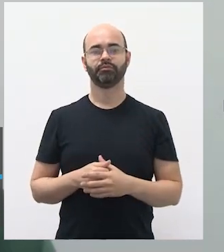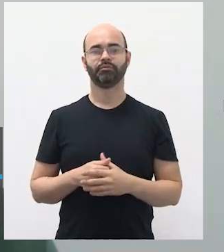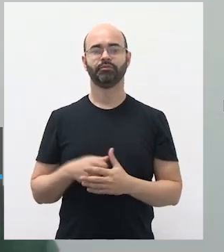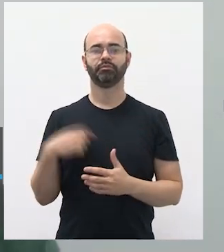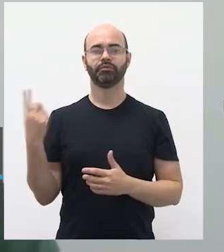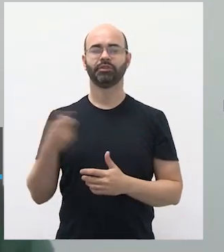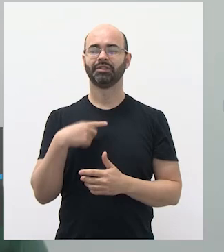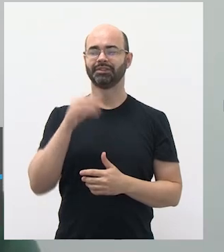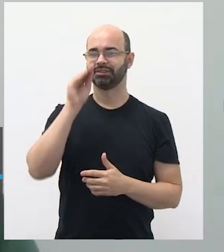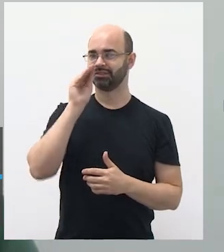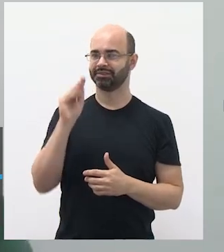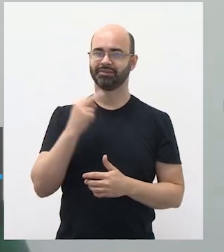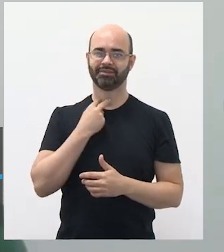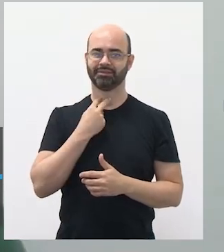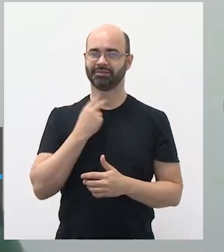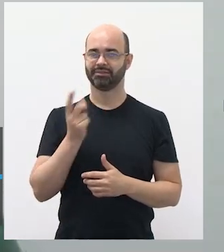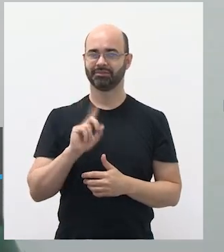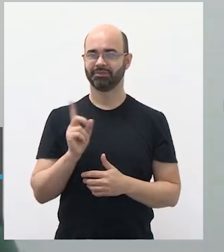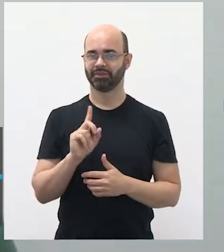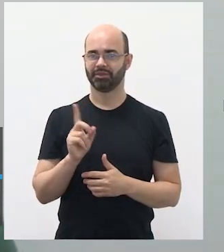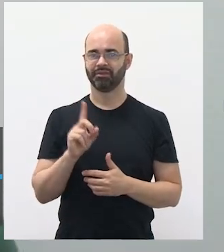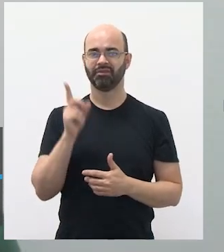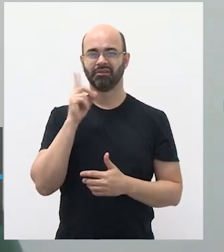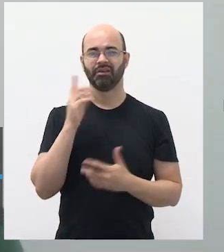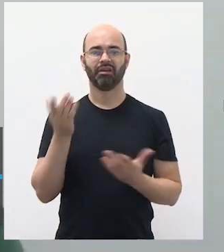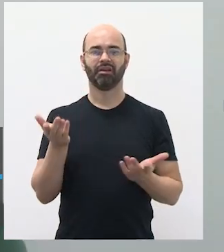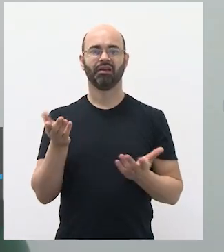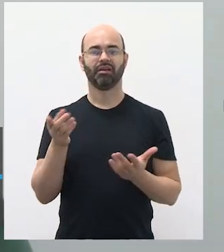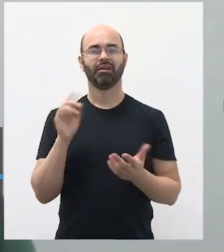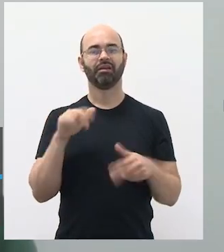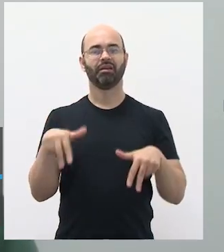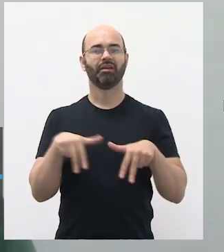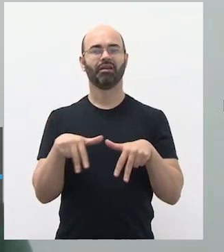ignorar que existe aí um fator étnico-racial